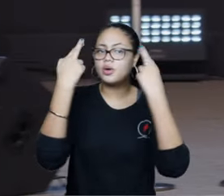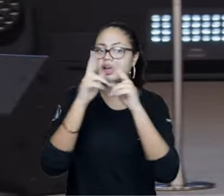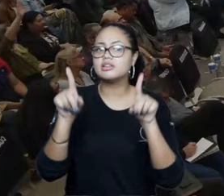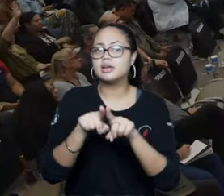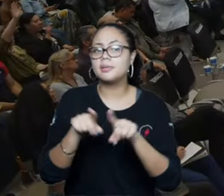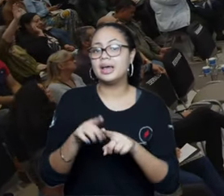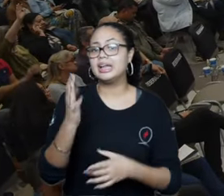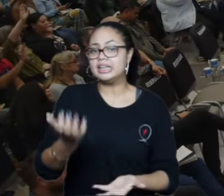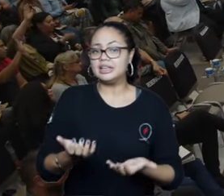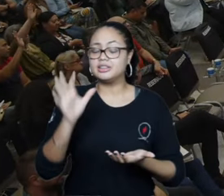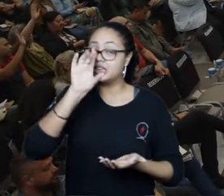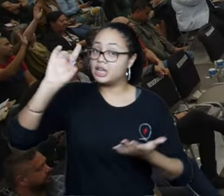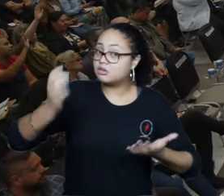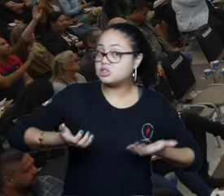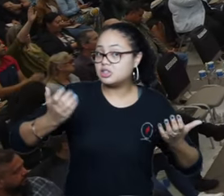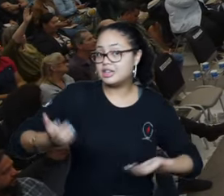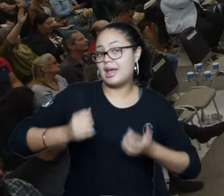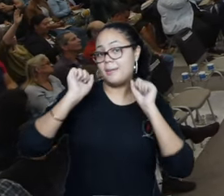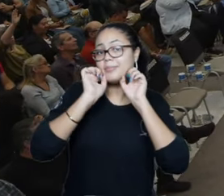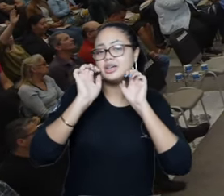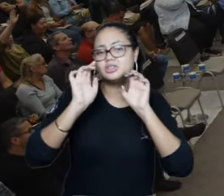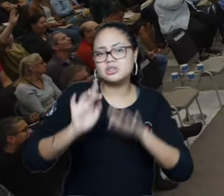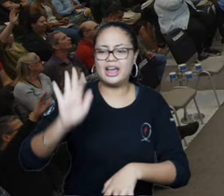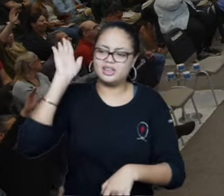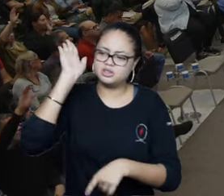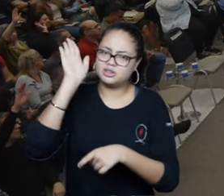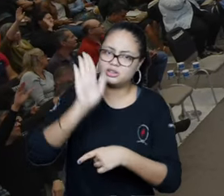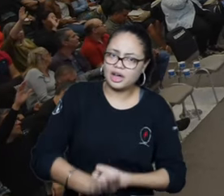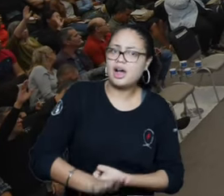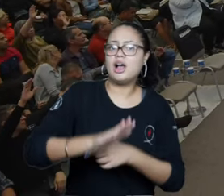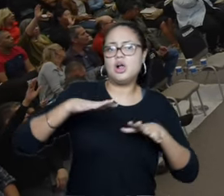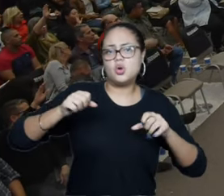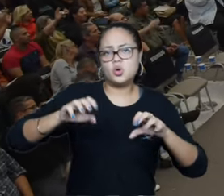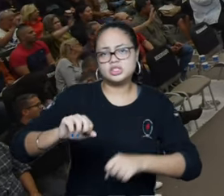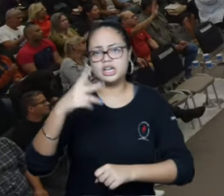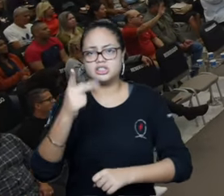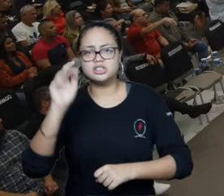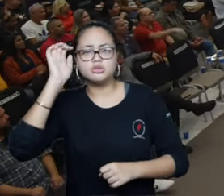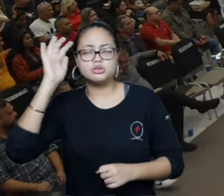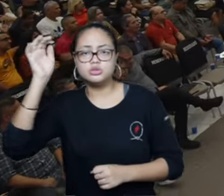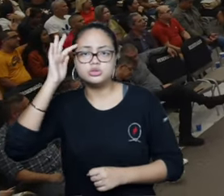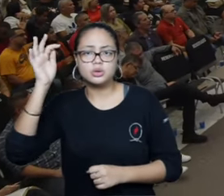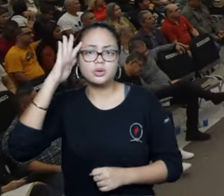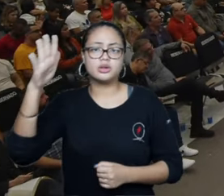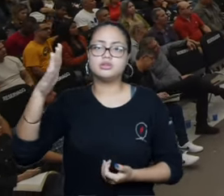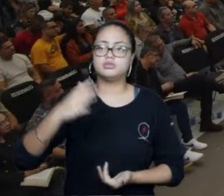abençoar você e te ajudar a conquistar os teus sonhos